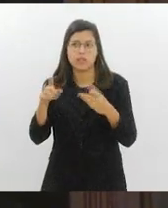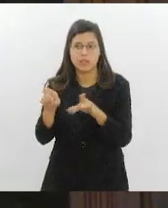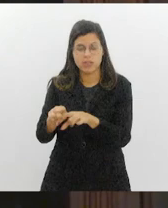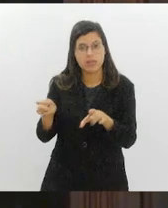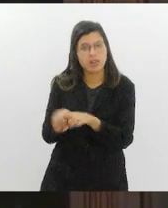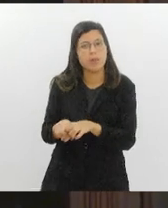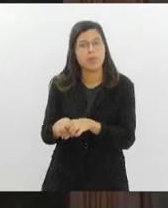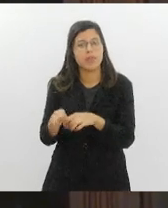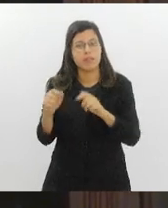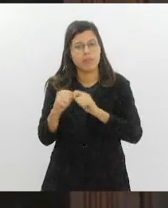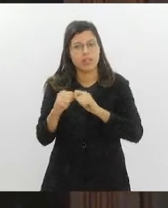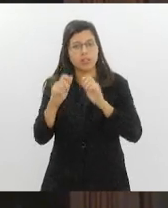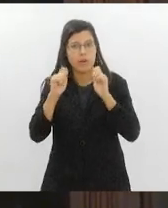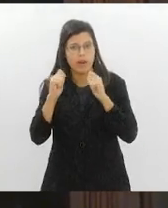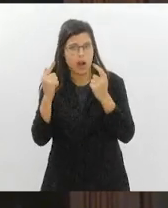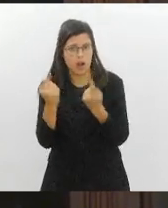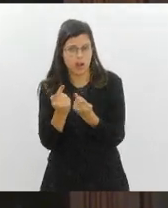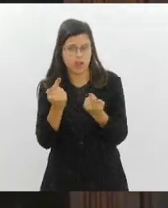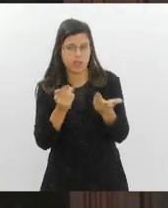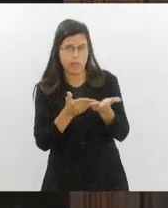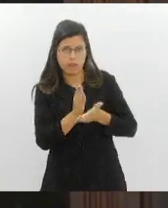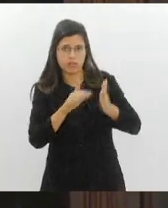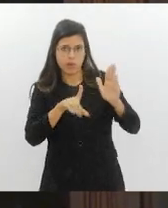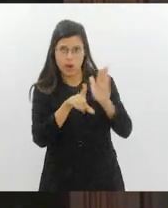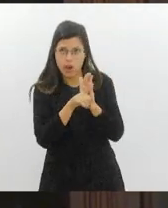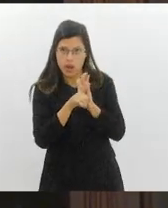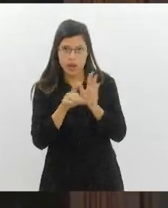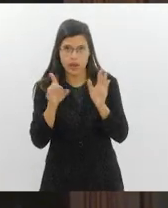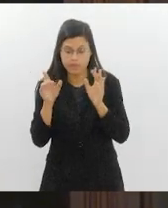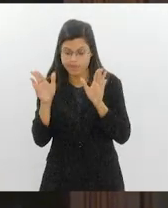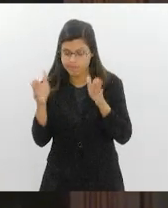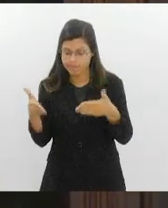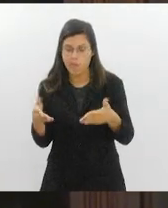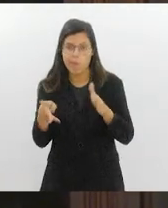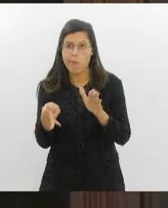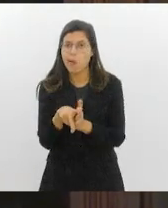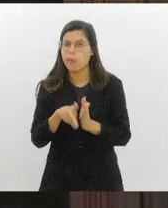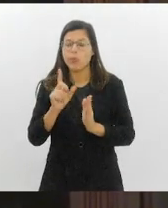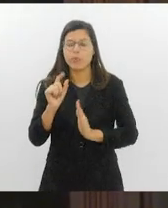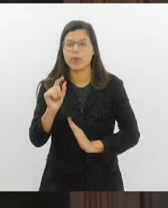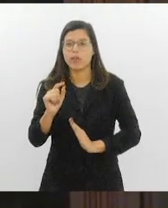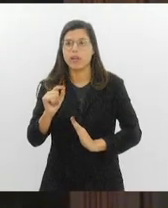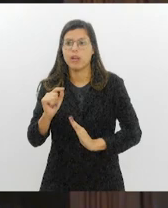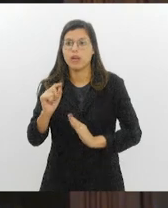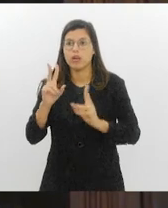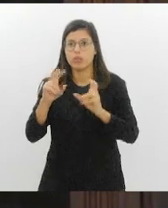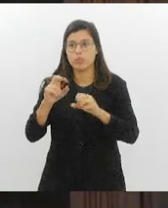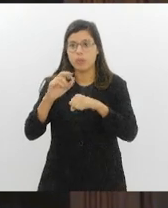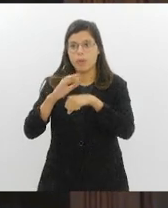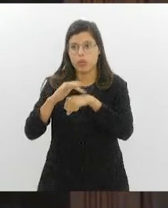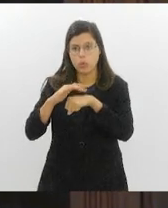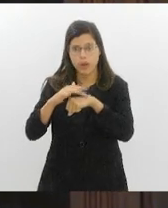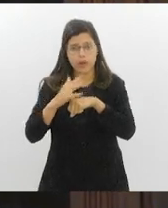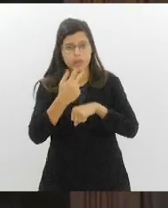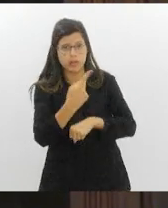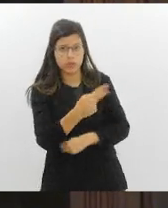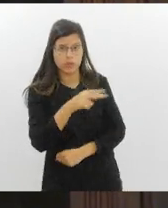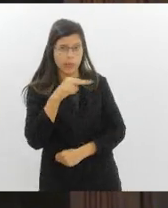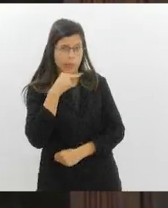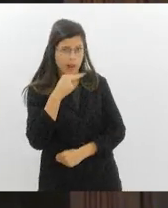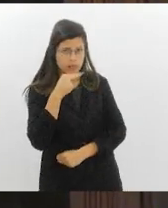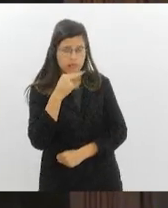aprovar uma lei específica em relação exatamente à doença do seu neto, que foi uma das coisas que